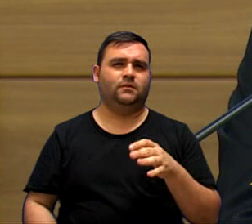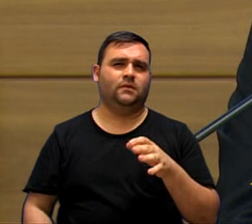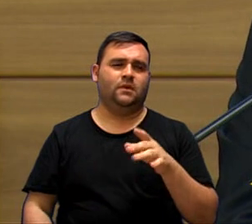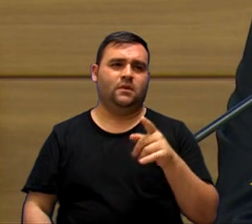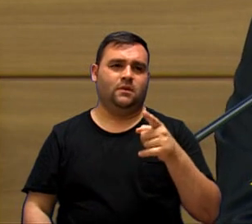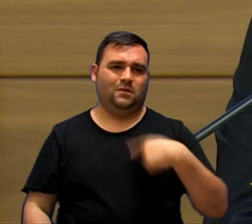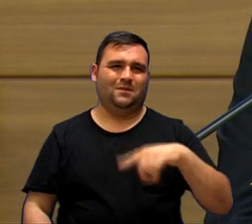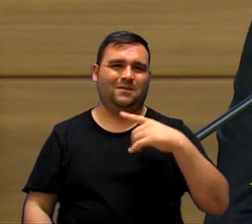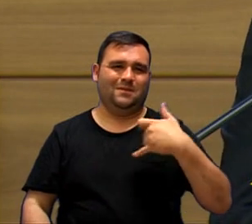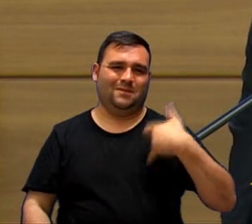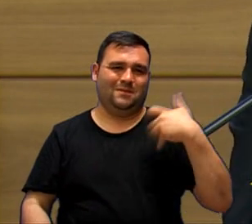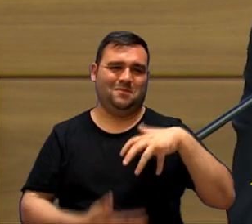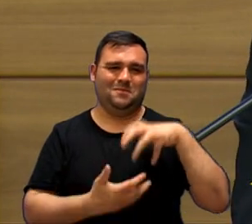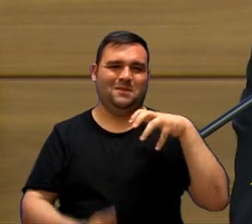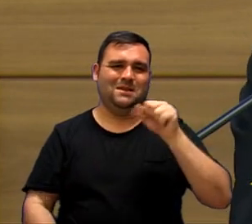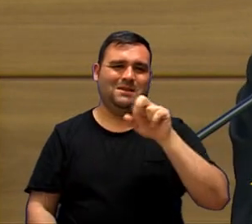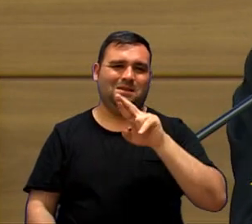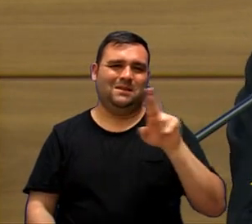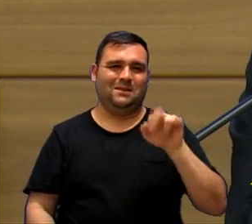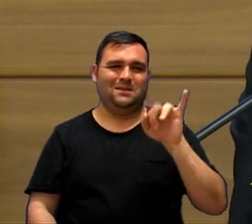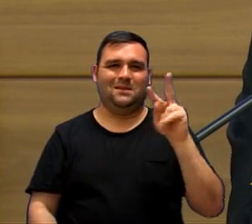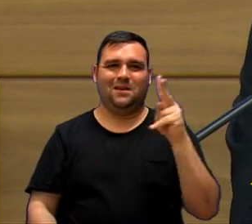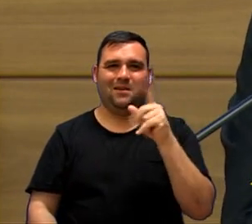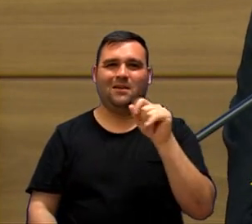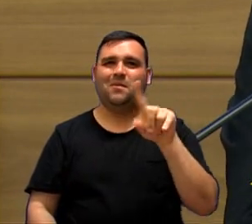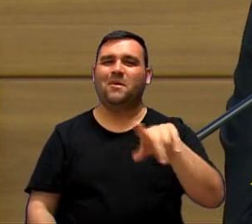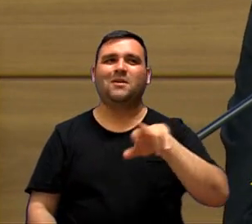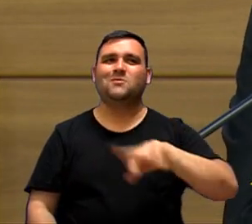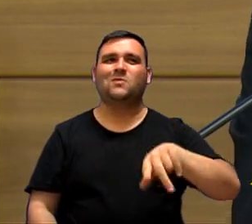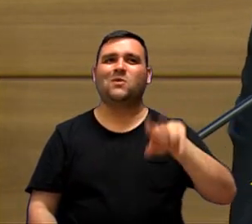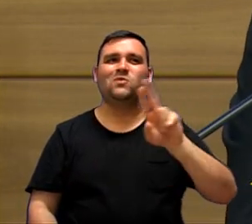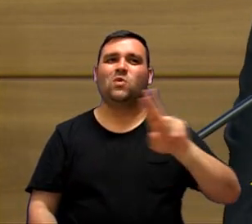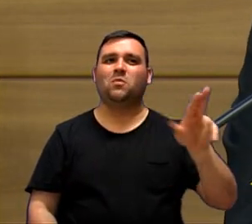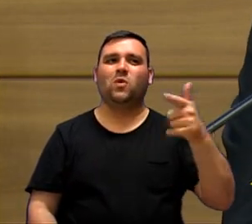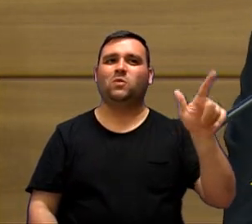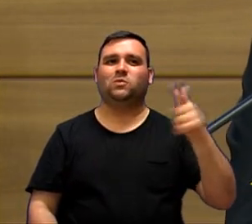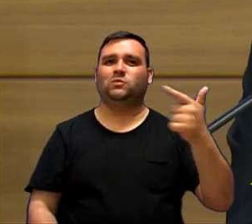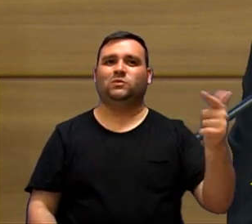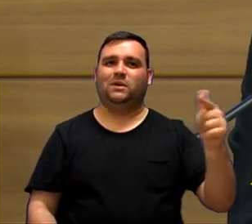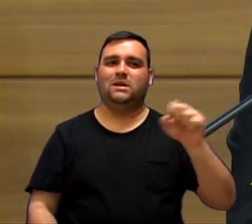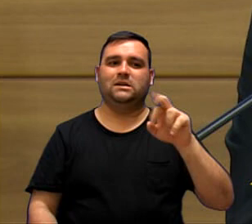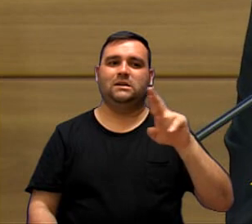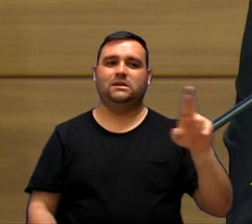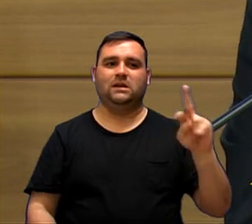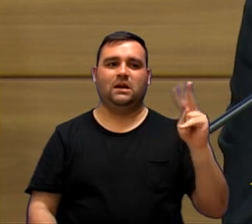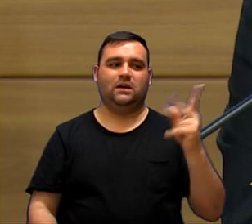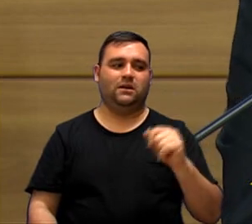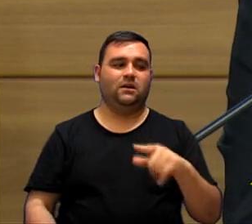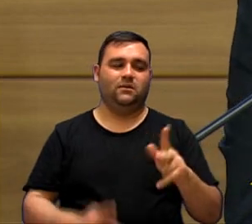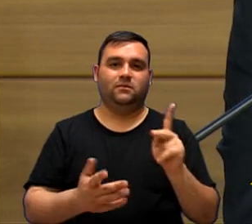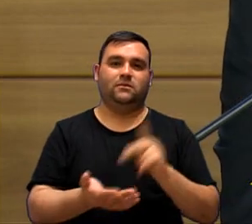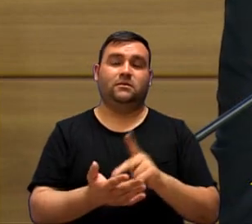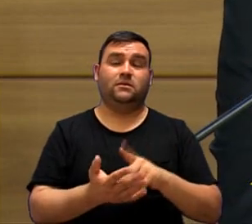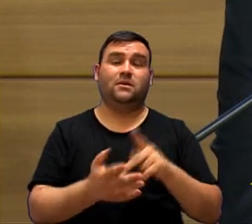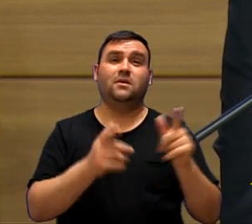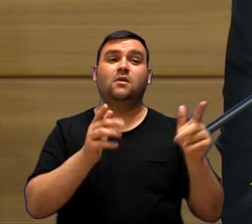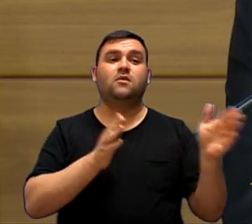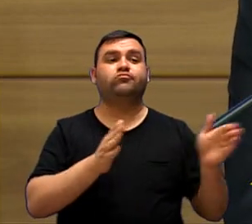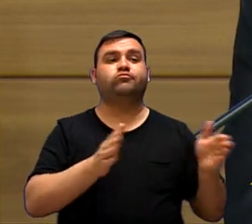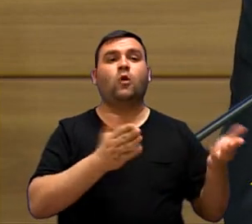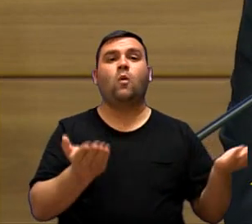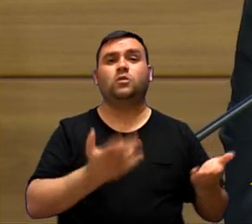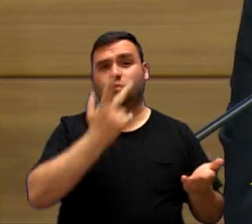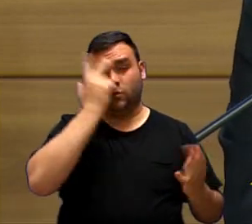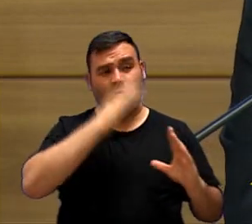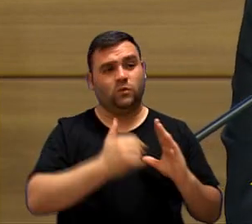A gente que é mais velho, a gente fala Serrinha, mas não tem outro nome ali, é Serrinha mesmo. Mas é o trecho 1, é esse trecho mais usado